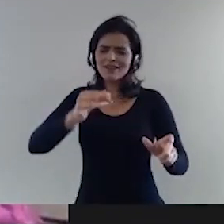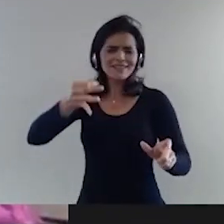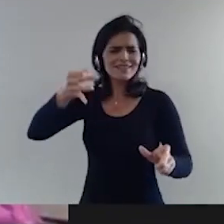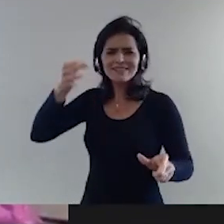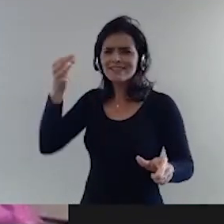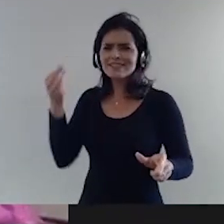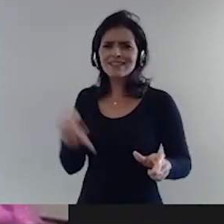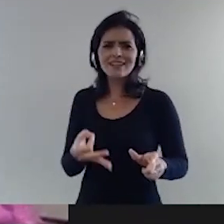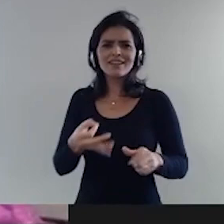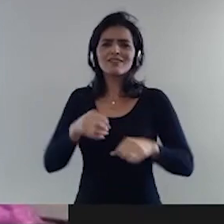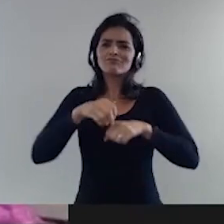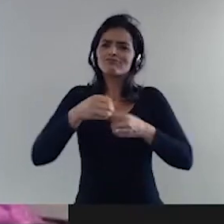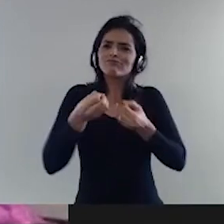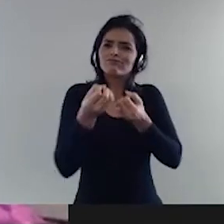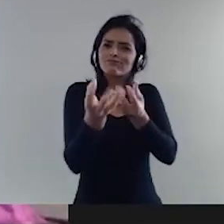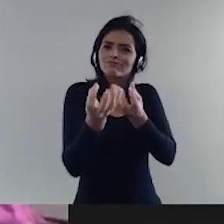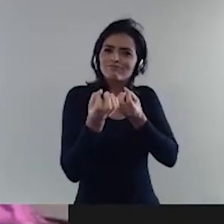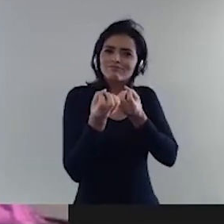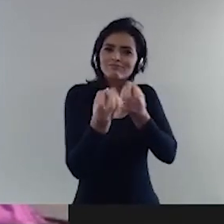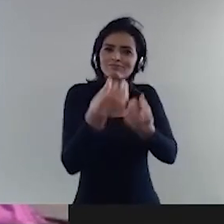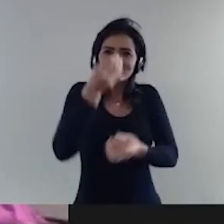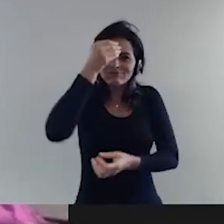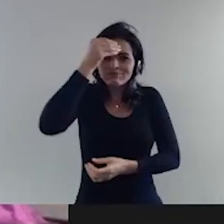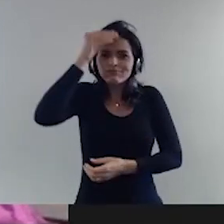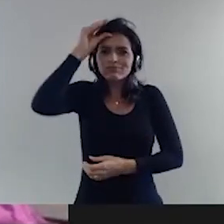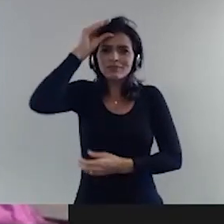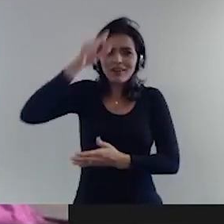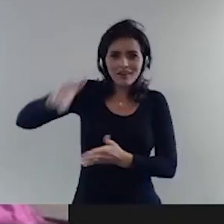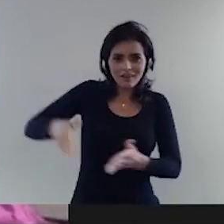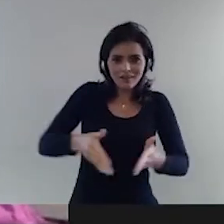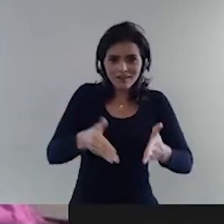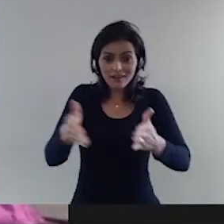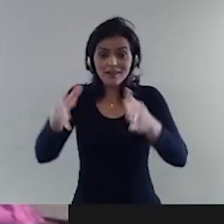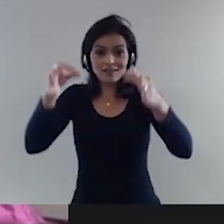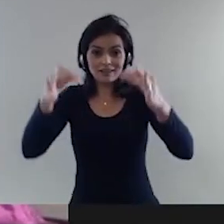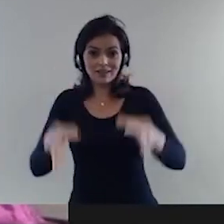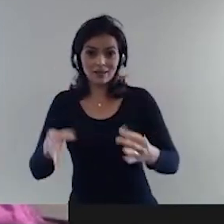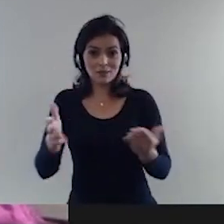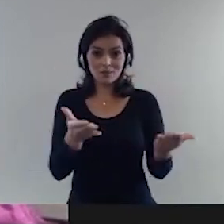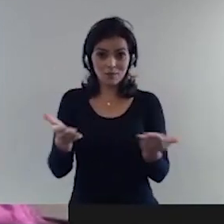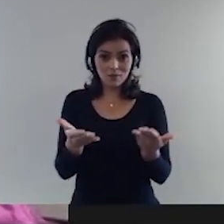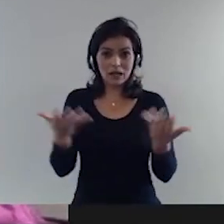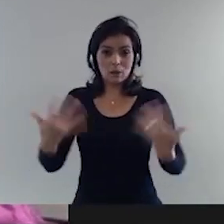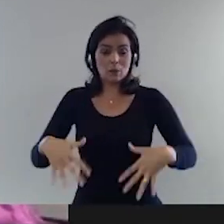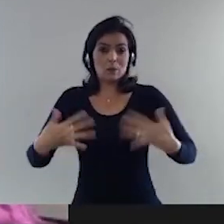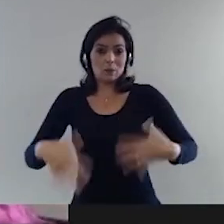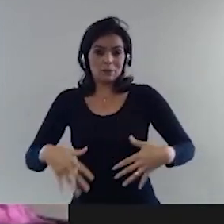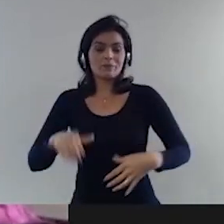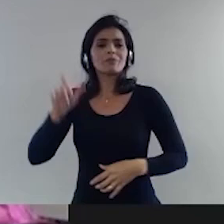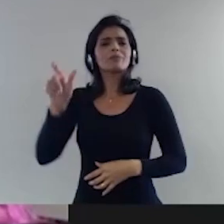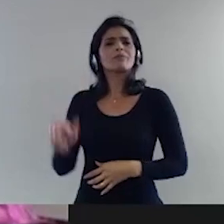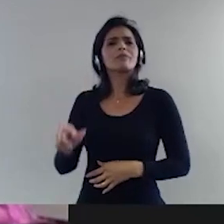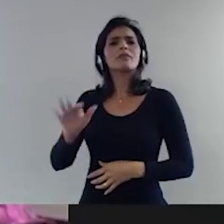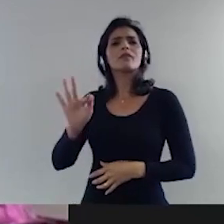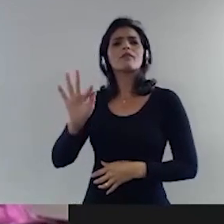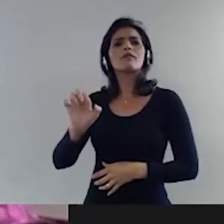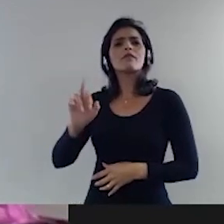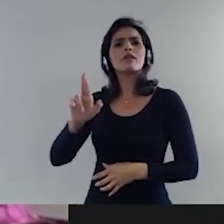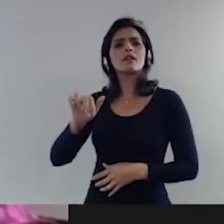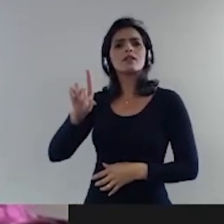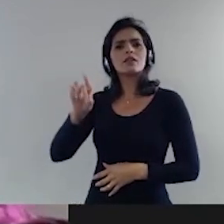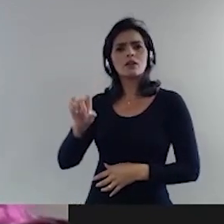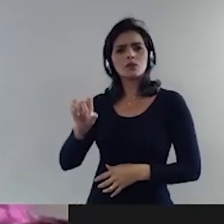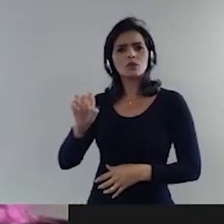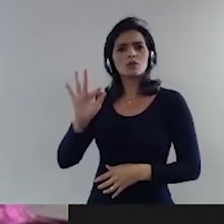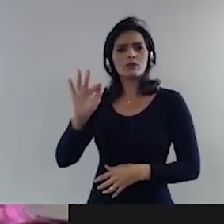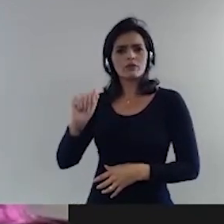certeza, iluminar nossos caminhos neste momento de incertezas. São eles: Fernando